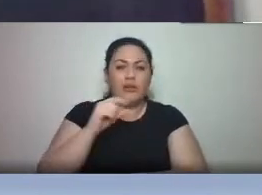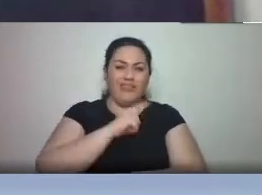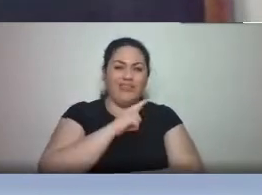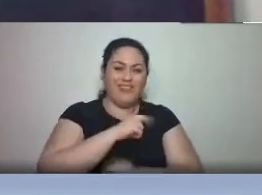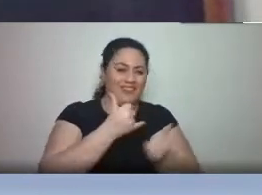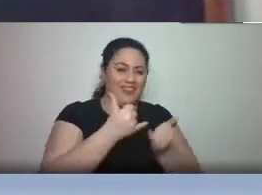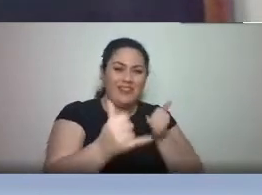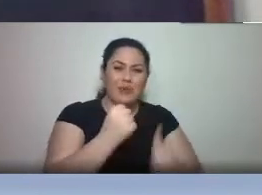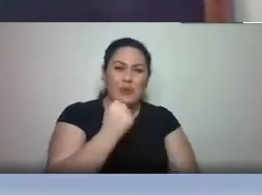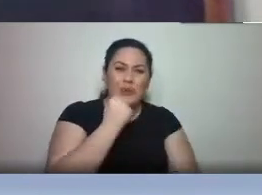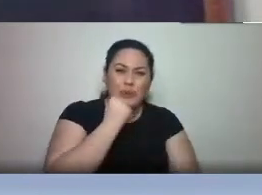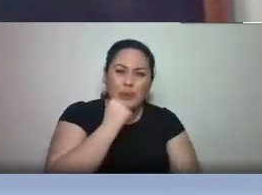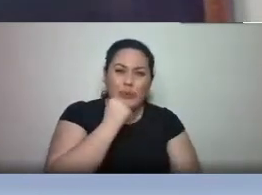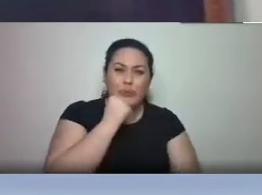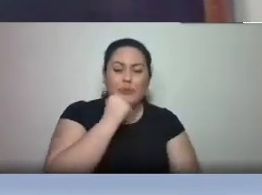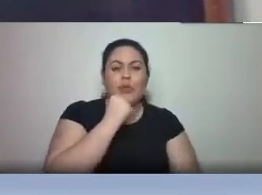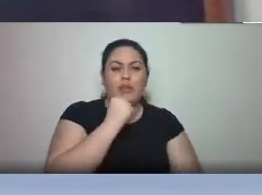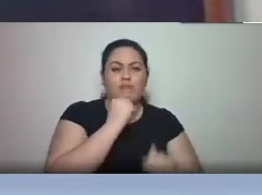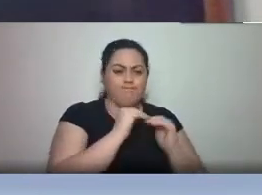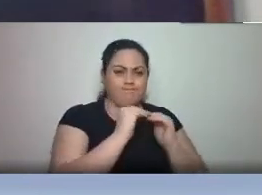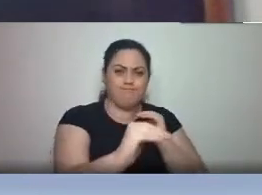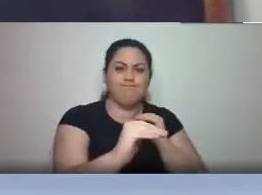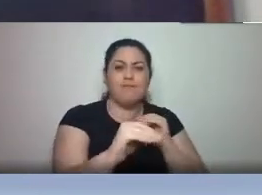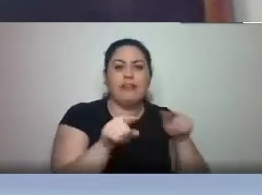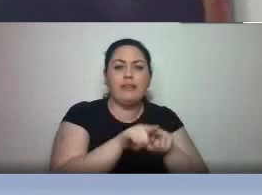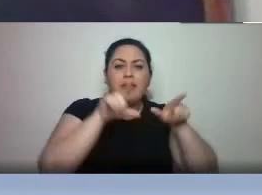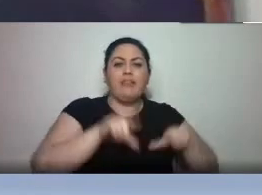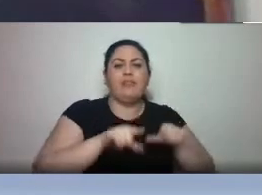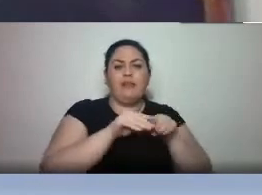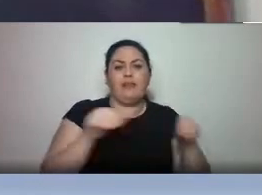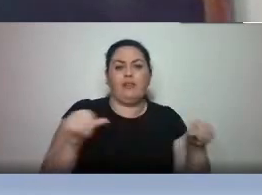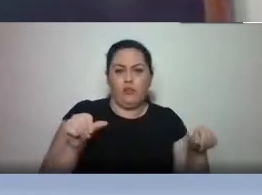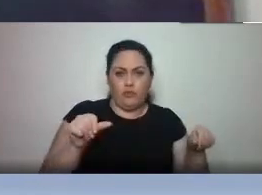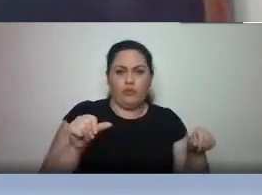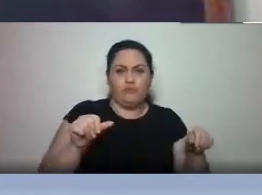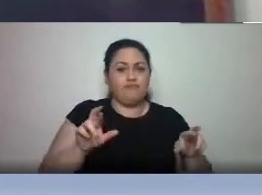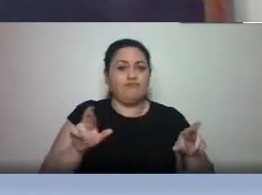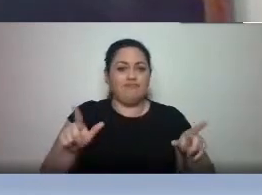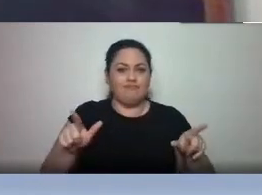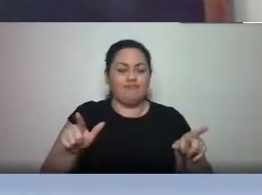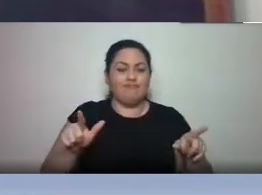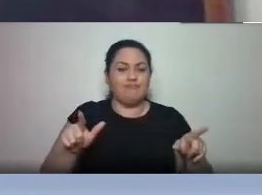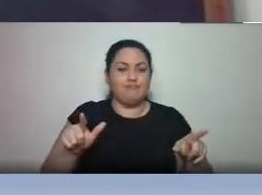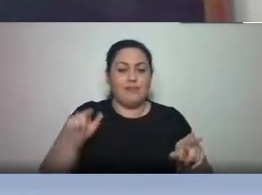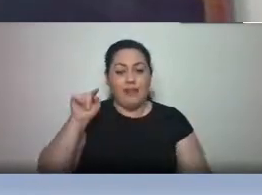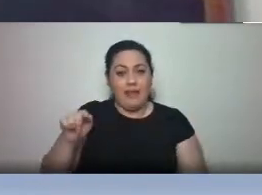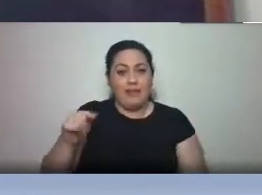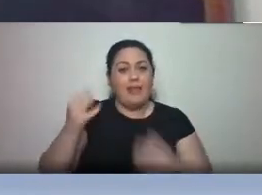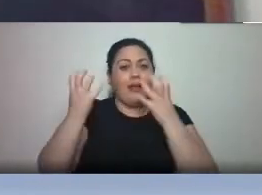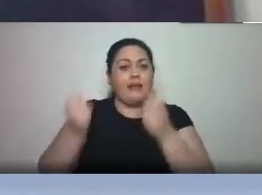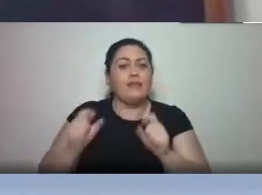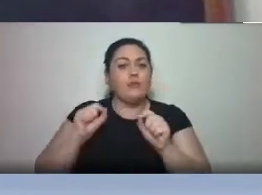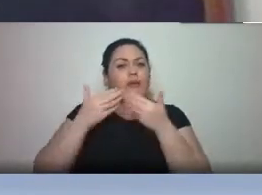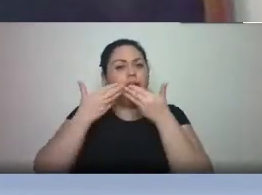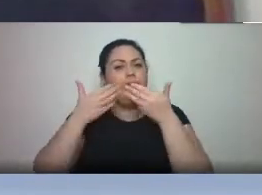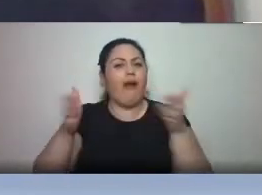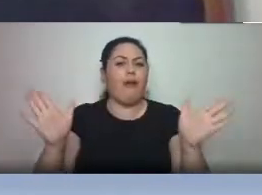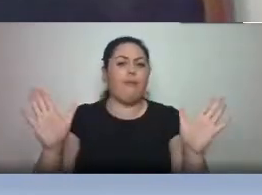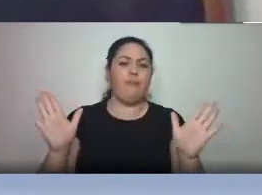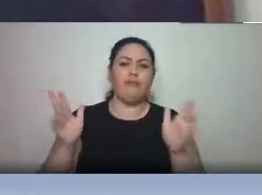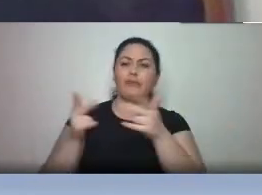duras, modelares, sedimentadas e territorializadas, permitindo, assim, aberturas ao